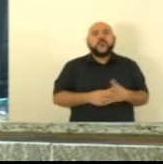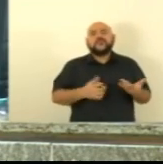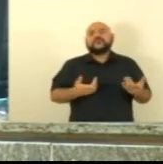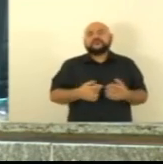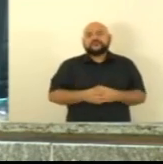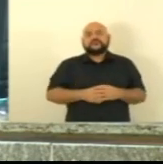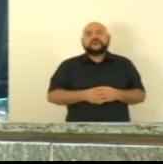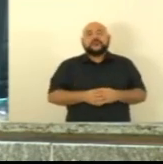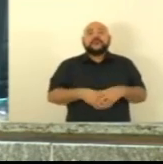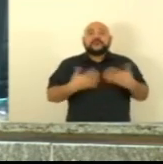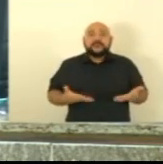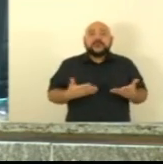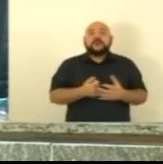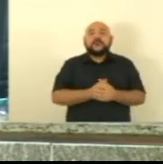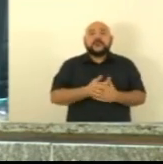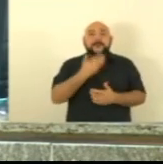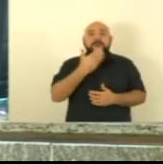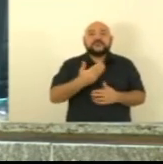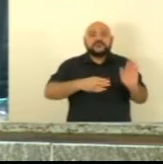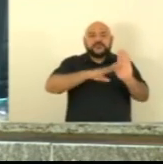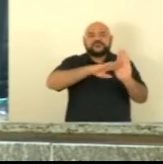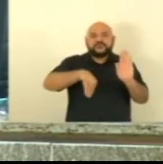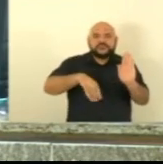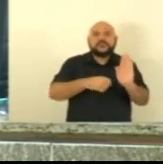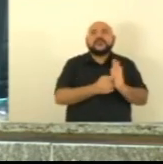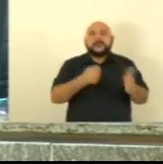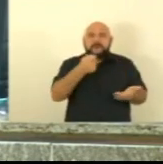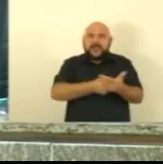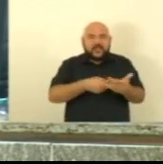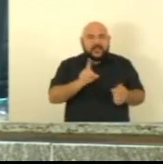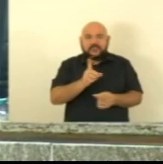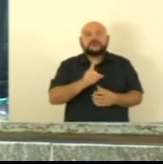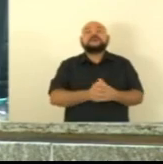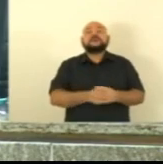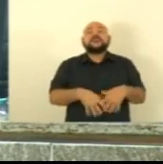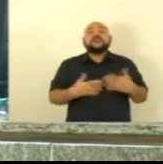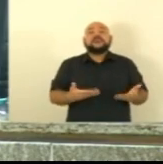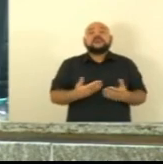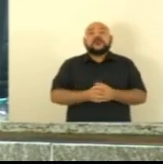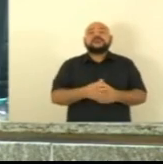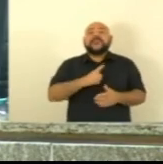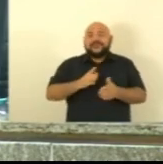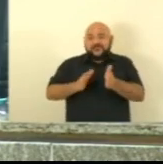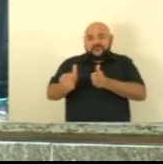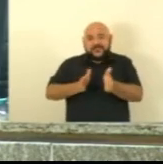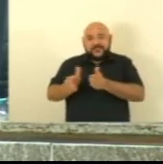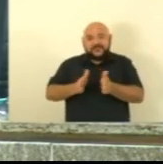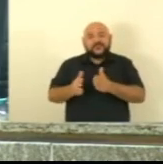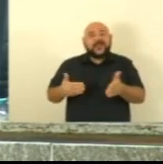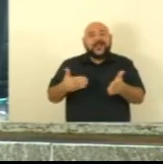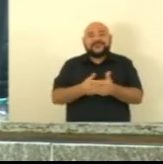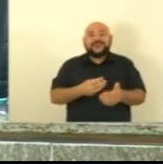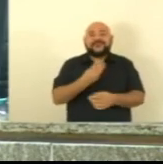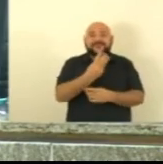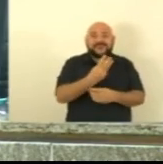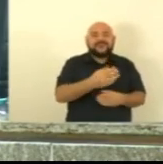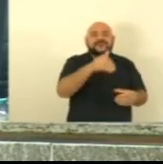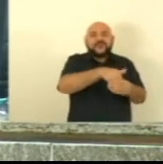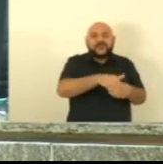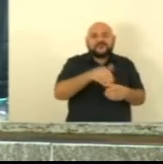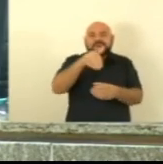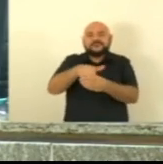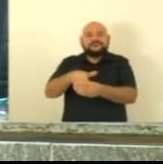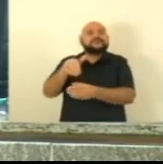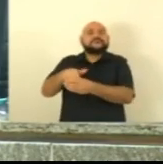Finanças, o relator, deputado Mazinho dos Anjos, se prevaleceu do prazo regimental até 3 sessões ordinárias para relatar a